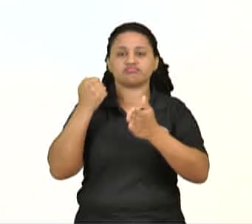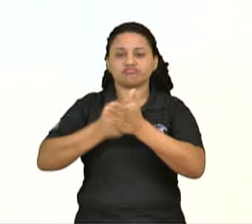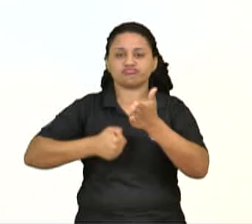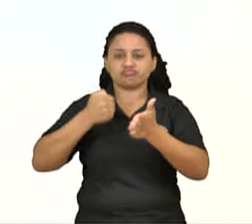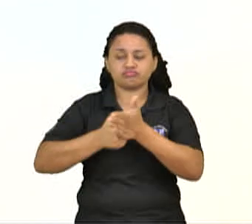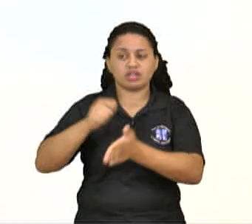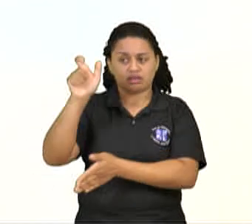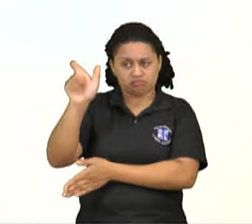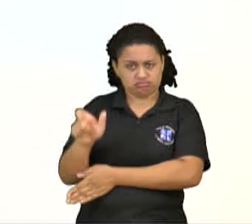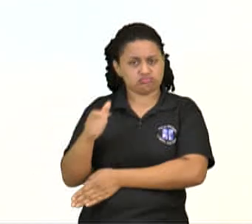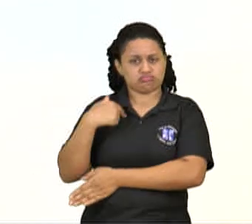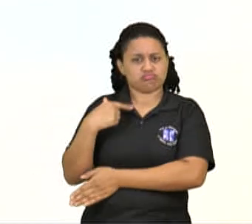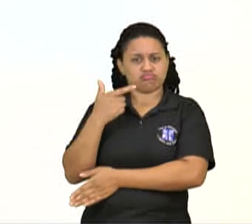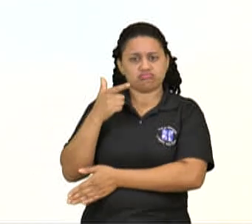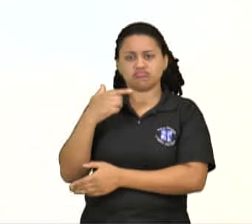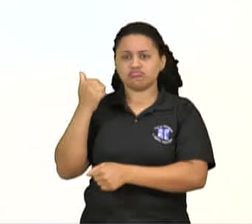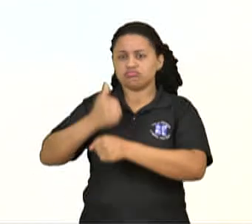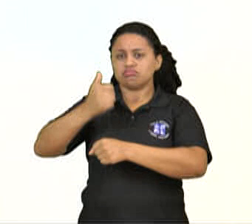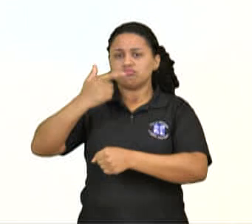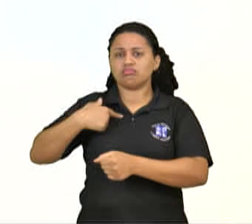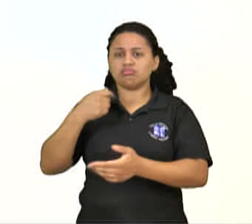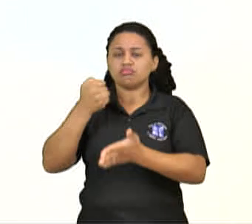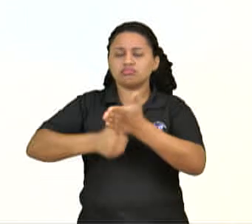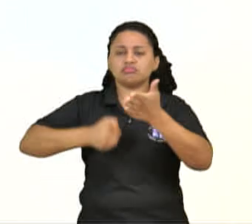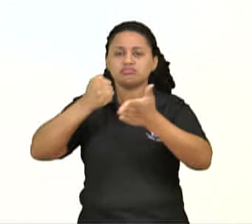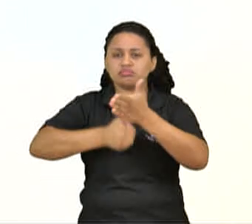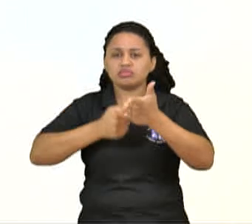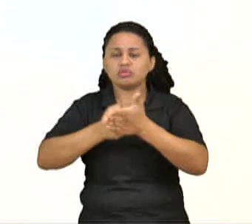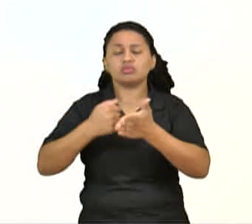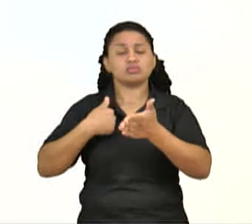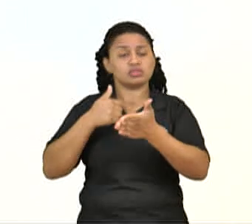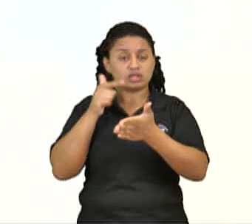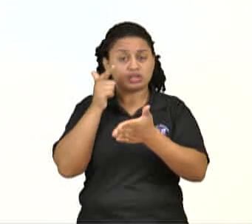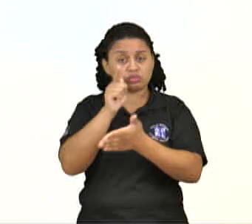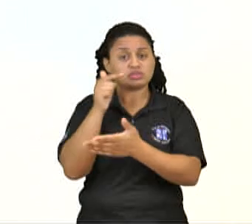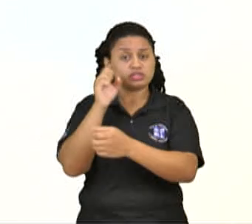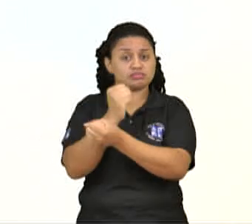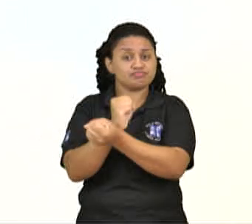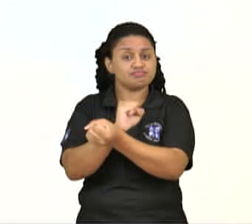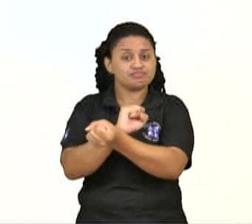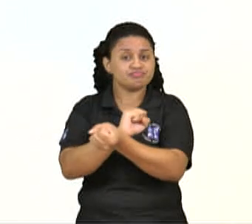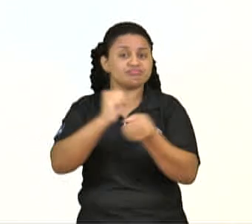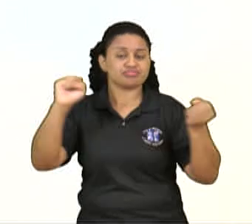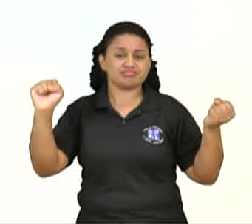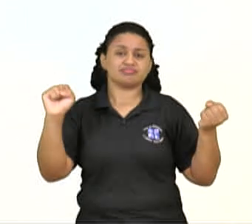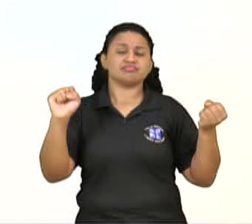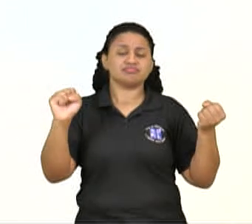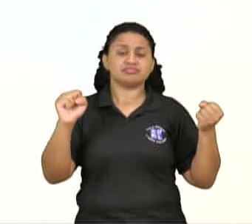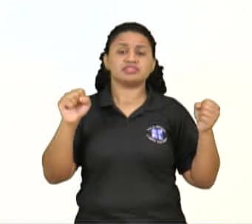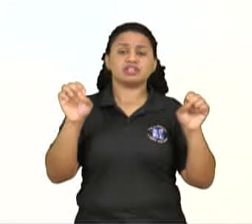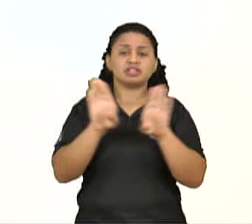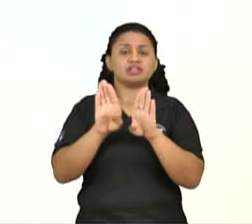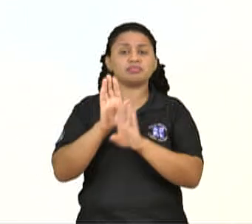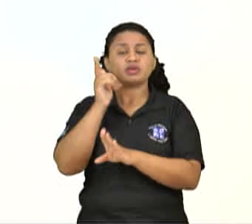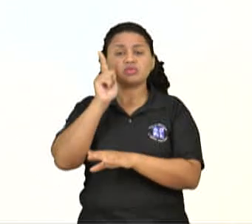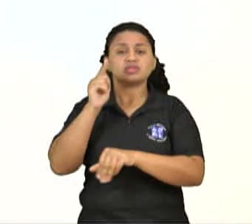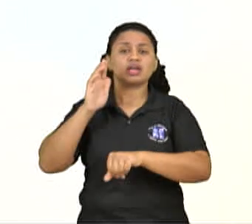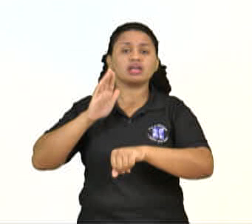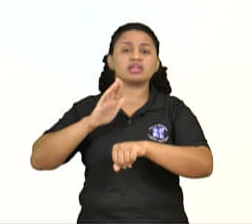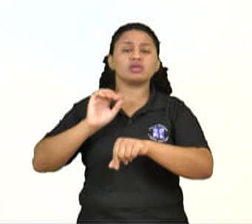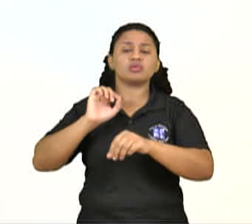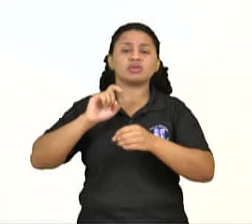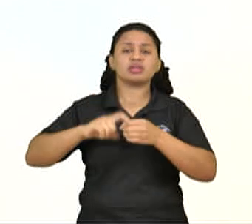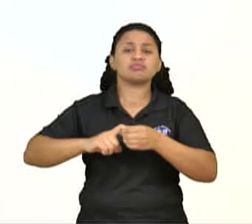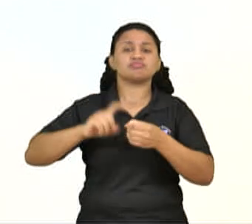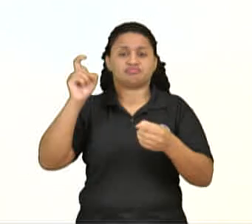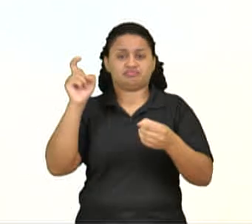desse grande líder, né, ela vai acabar colocando fim à escravidão e vai acabar conseguindo uma independência, né,